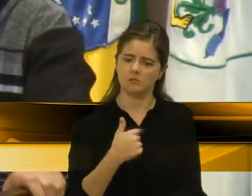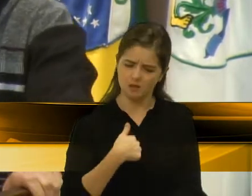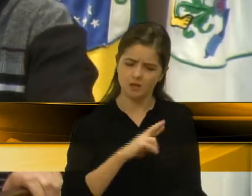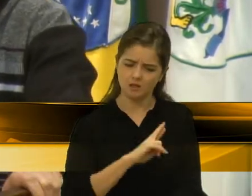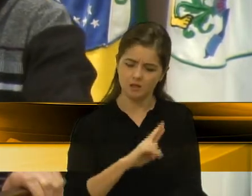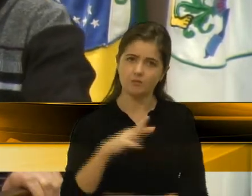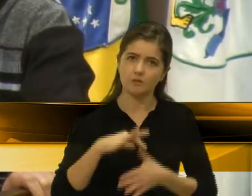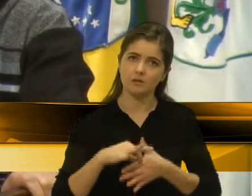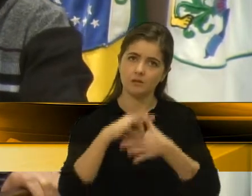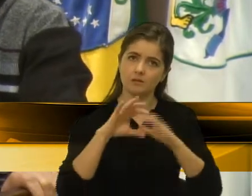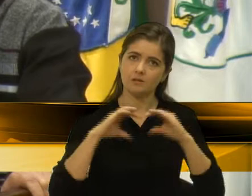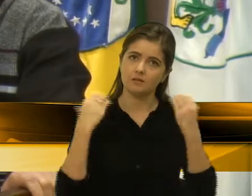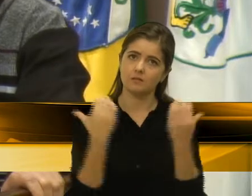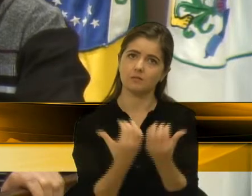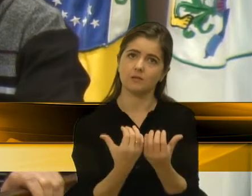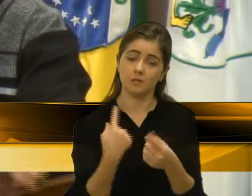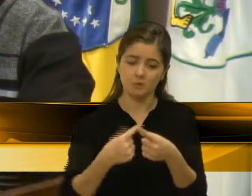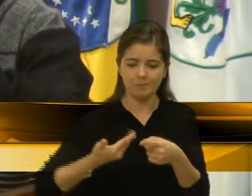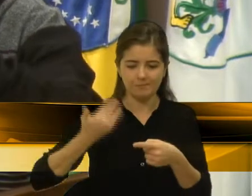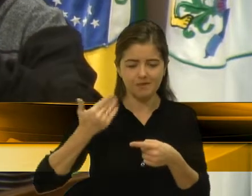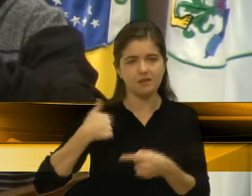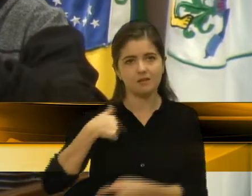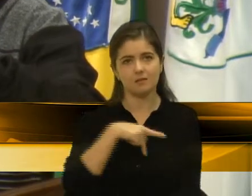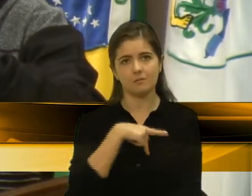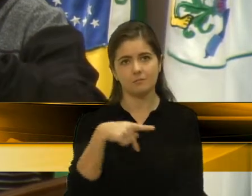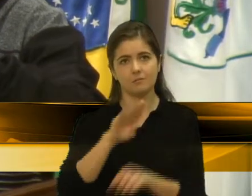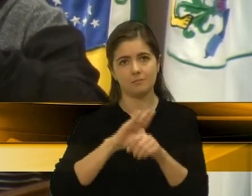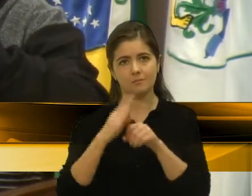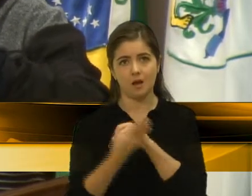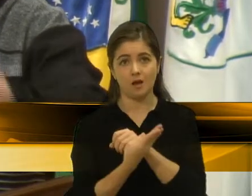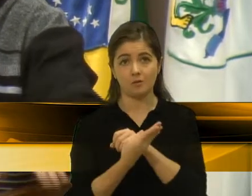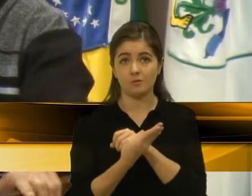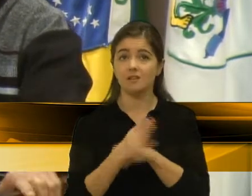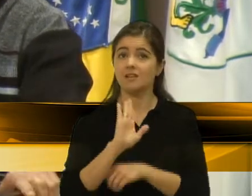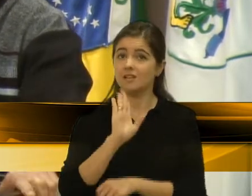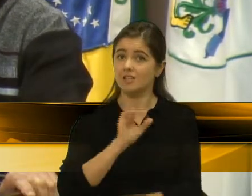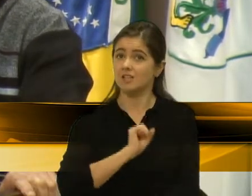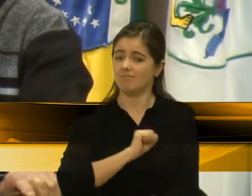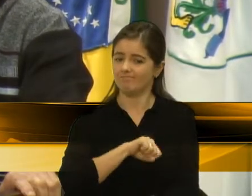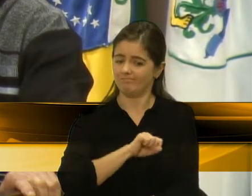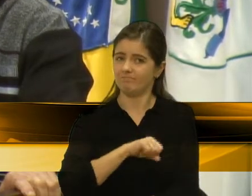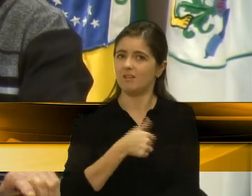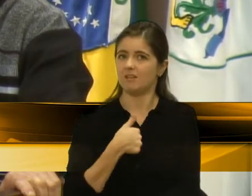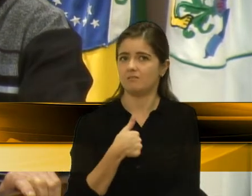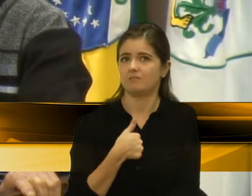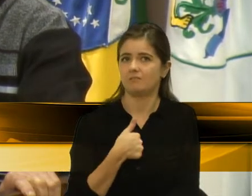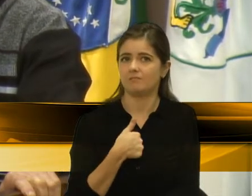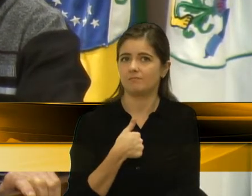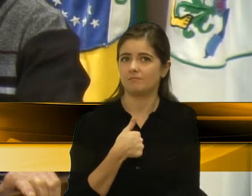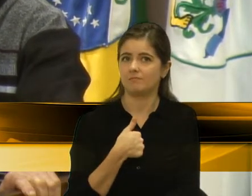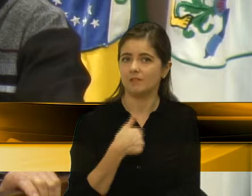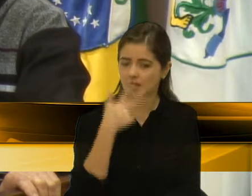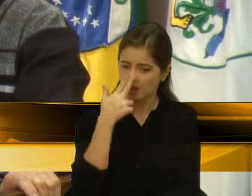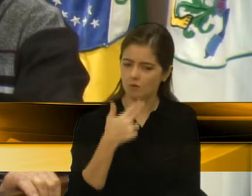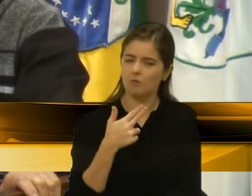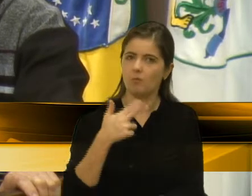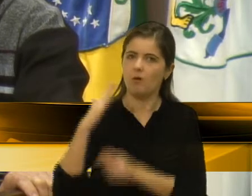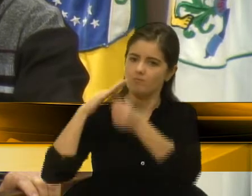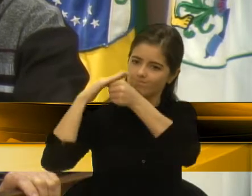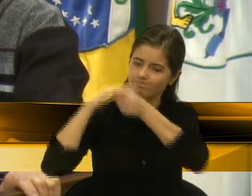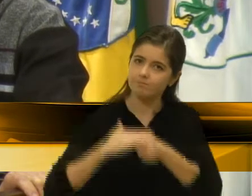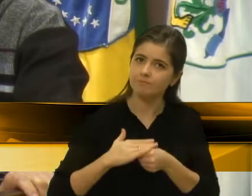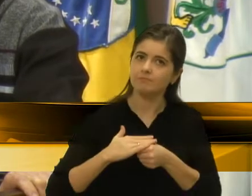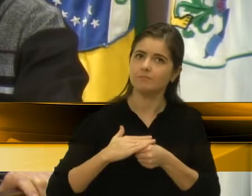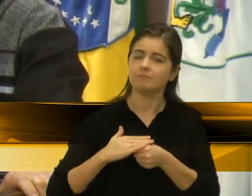líderes comunitários, porque eu fui presidente de bairro, e muitas vezes eu fui humilhado por alguns secretários. E isso a gente tinha que se impor, às